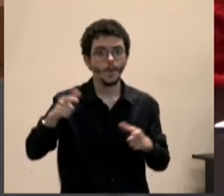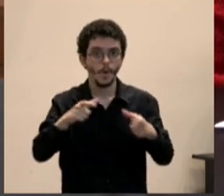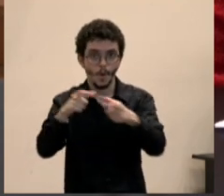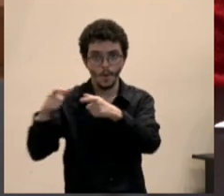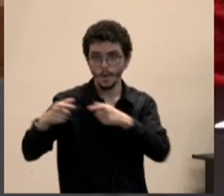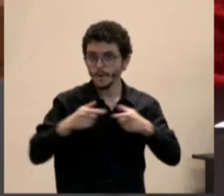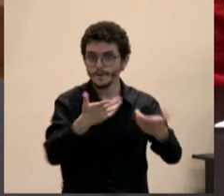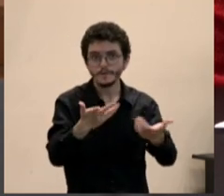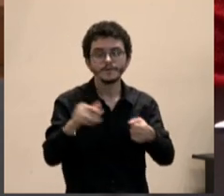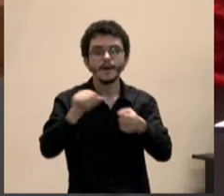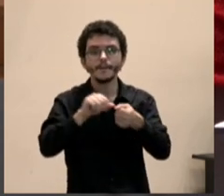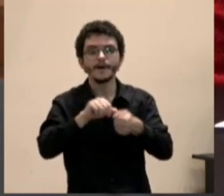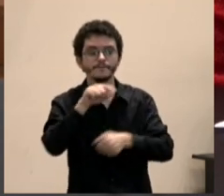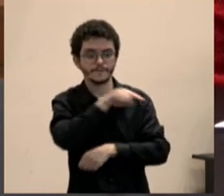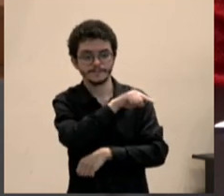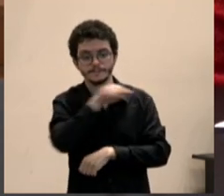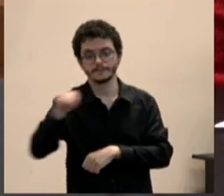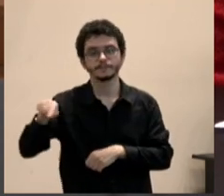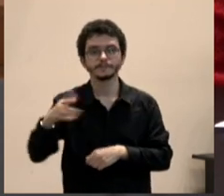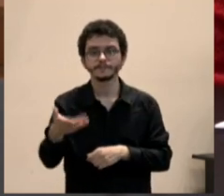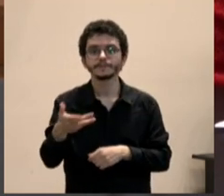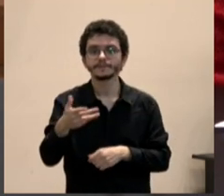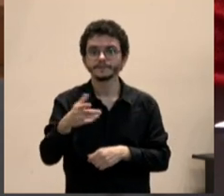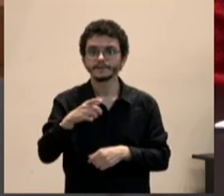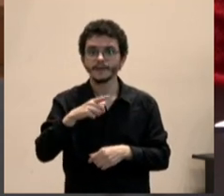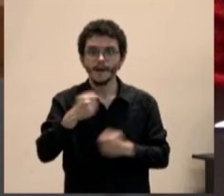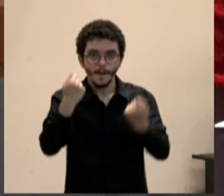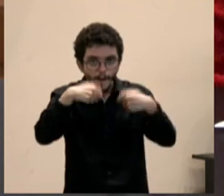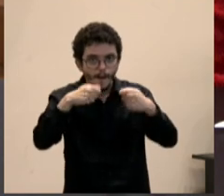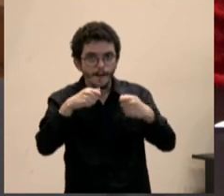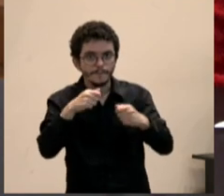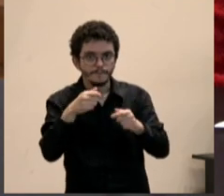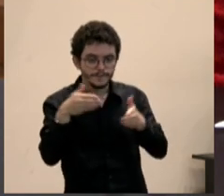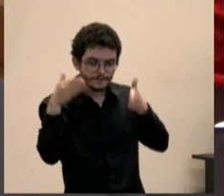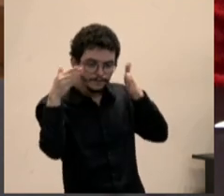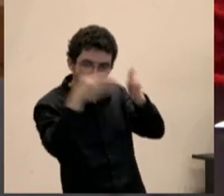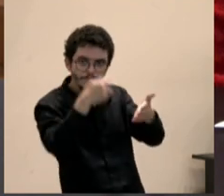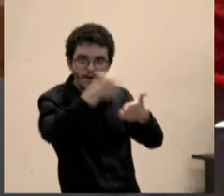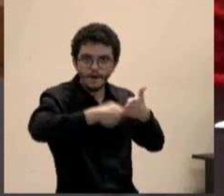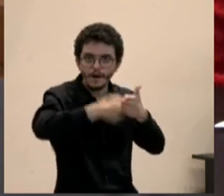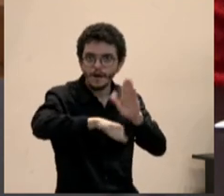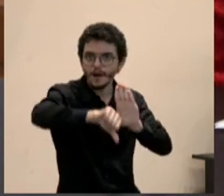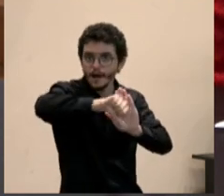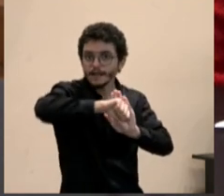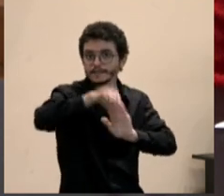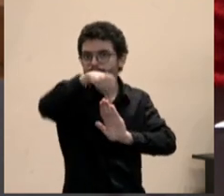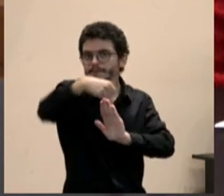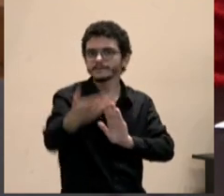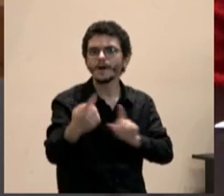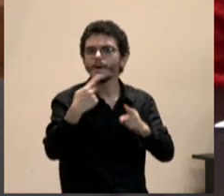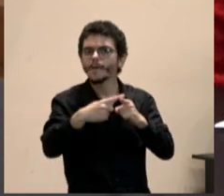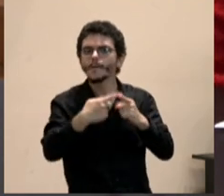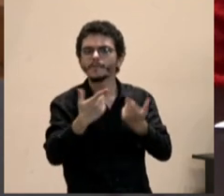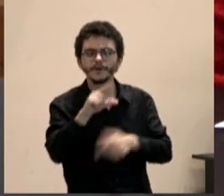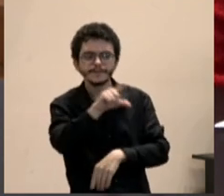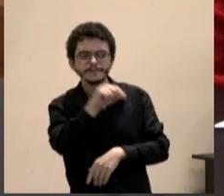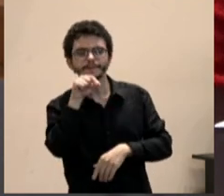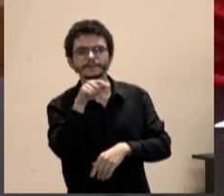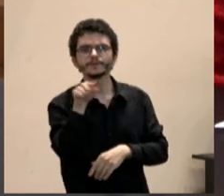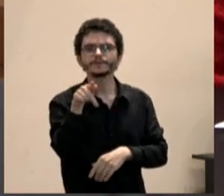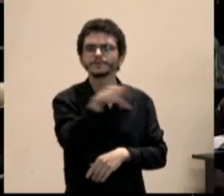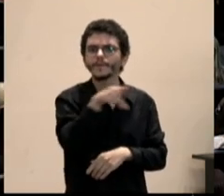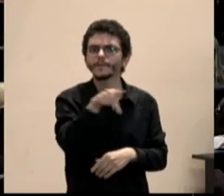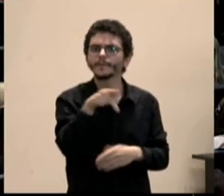para fazer essas, que tem que combater o crime, sim. Mas por que ele escolhe exatamente o